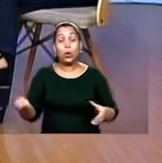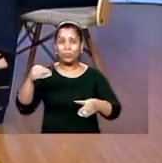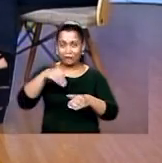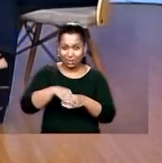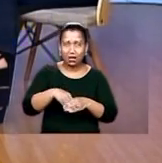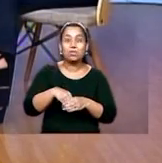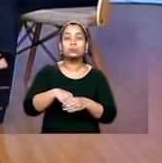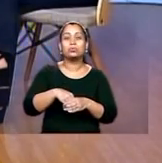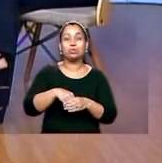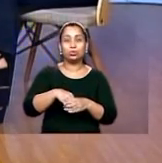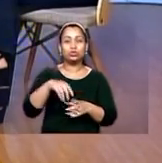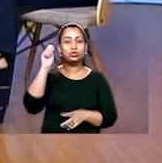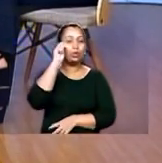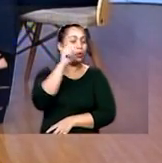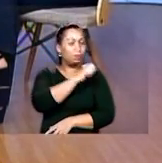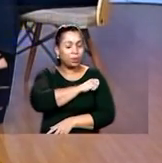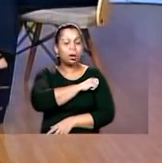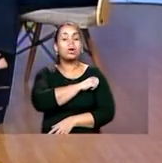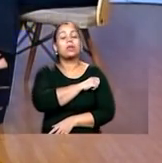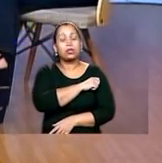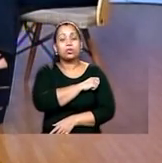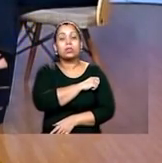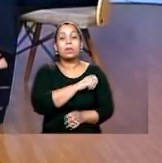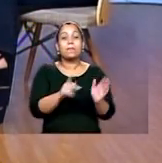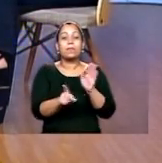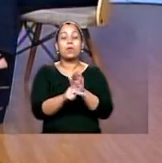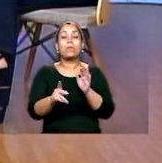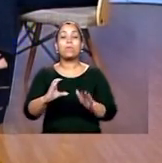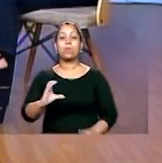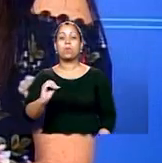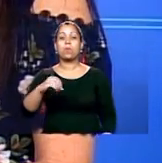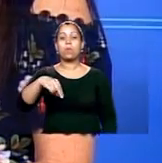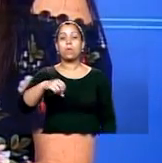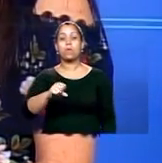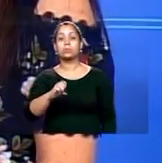do município isso funciona via CONSEA.